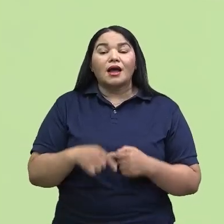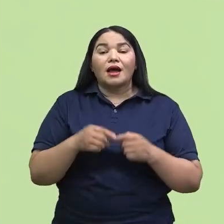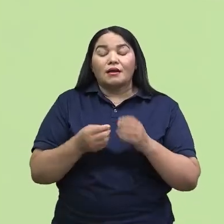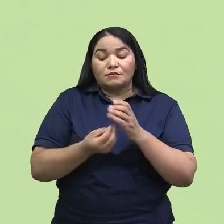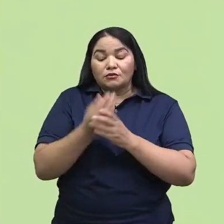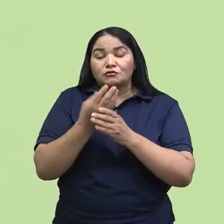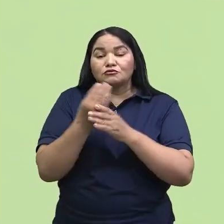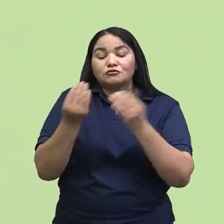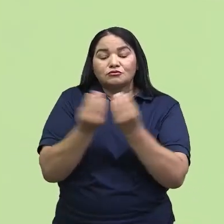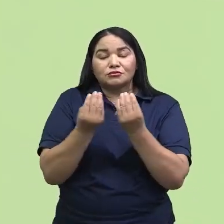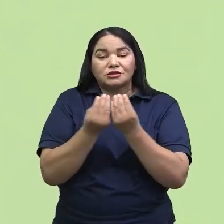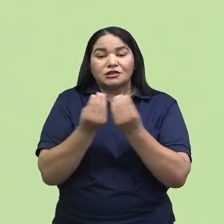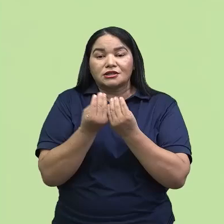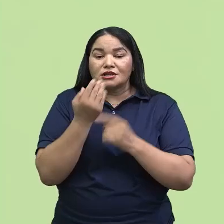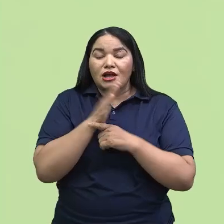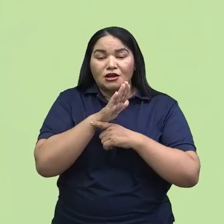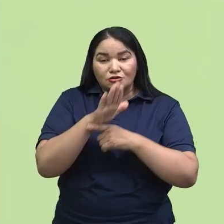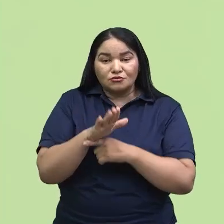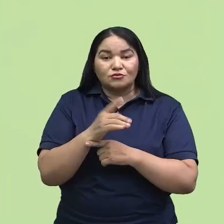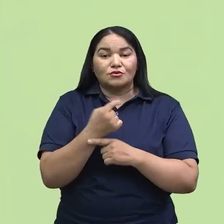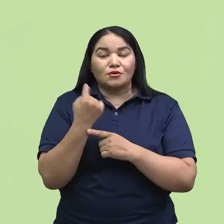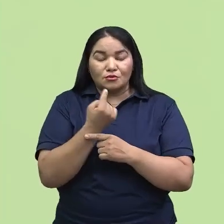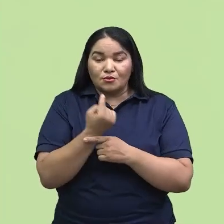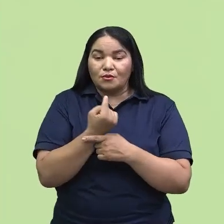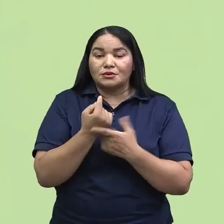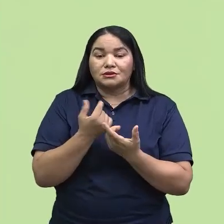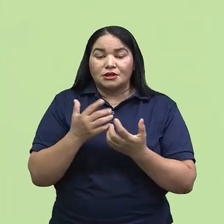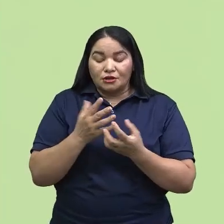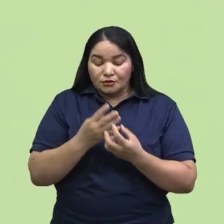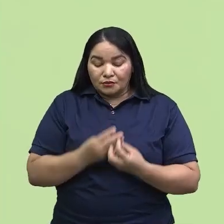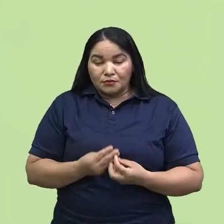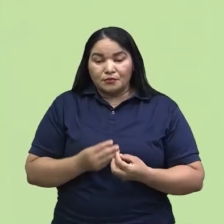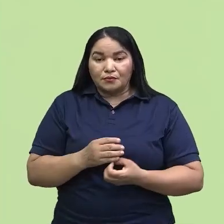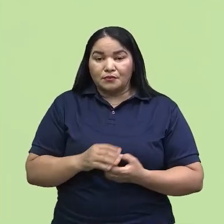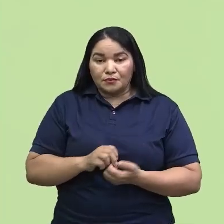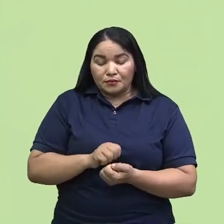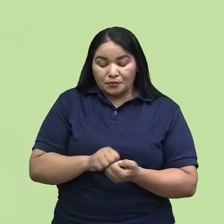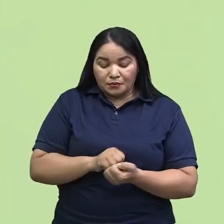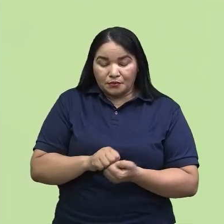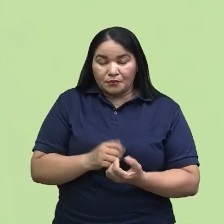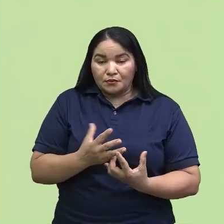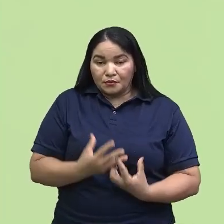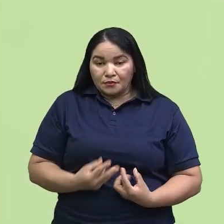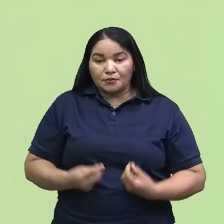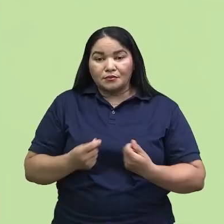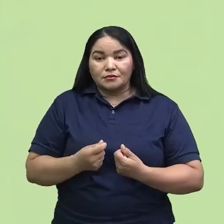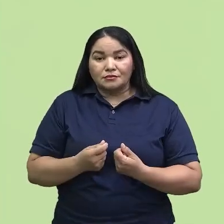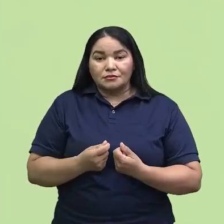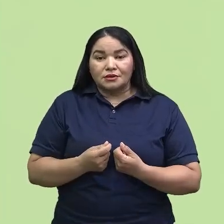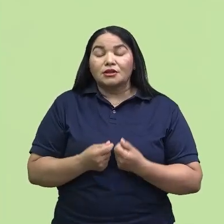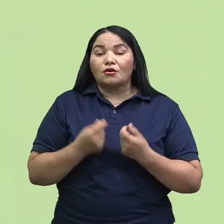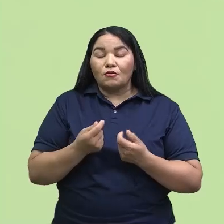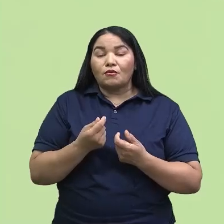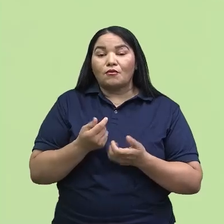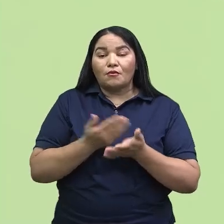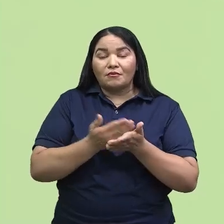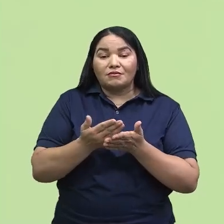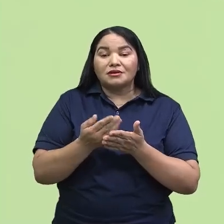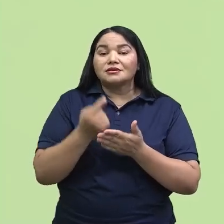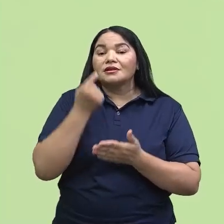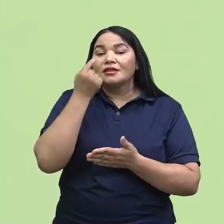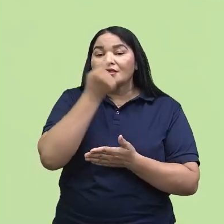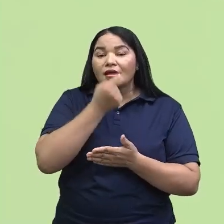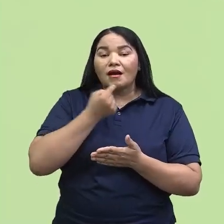justamente ajudar na nossa digestão. Então, a nossa digestão, como nós já sabemos, ela começa na boca, que é o momento onde a gente